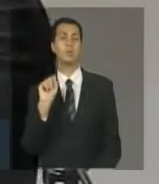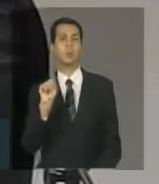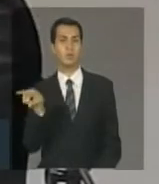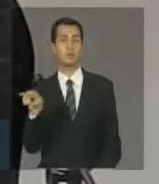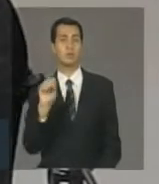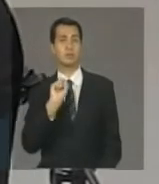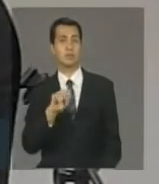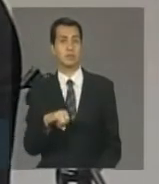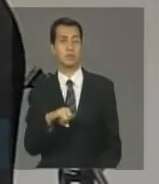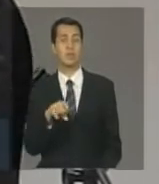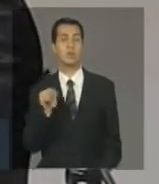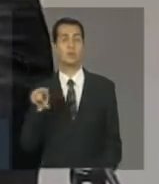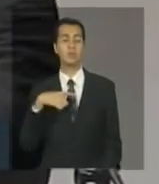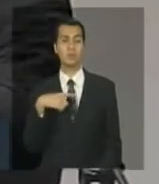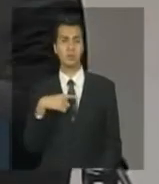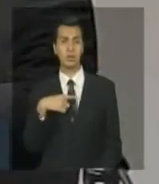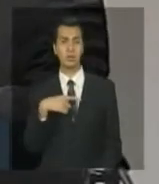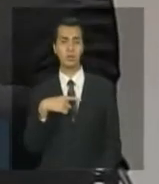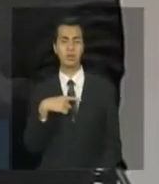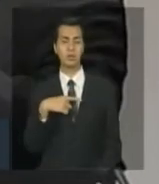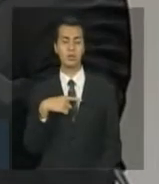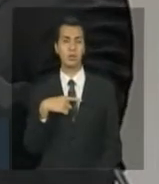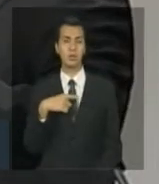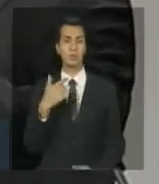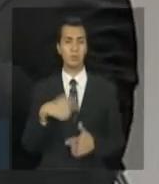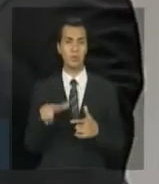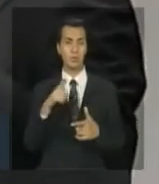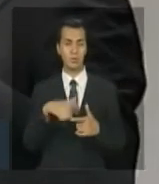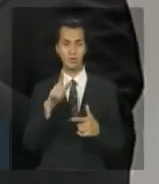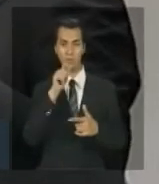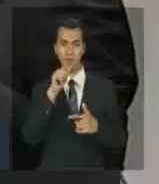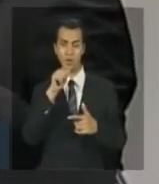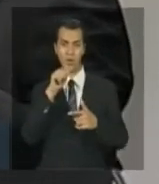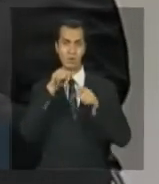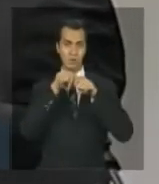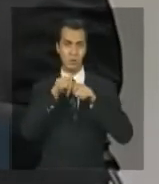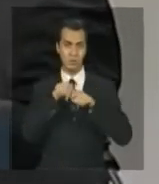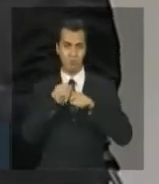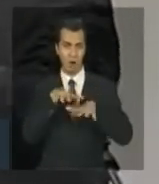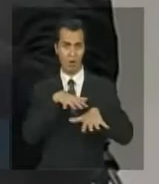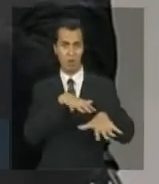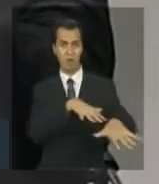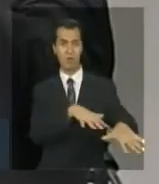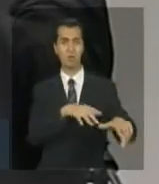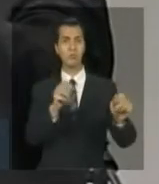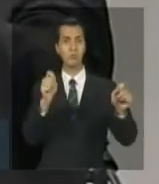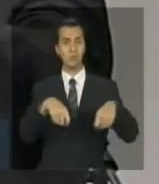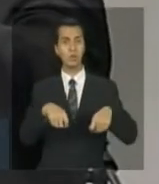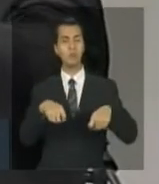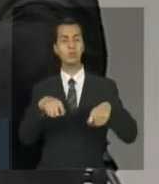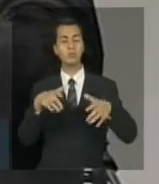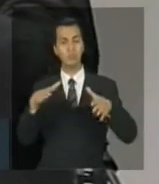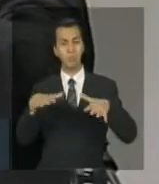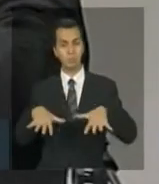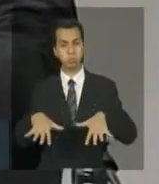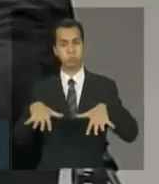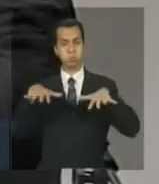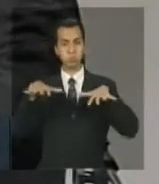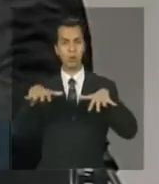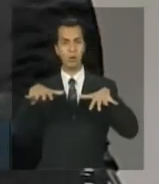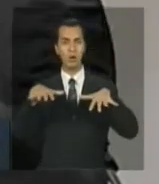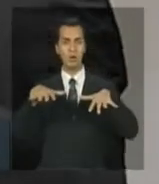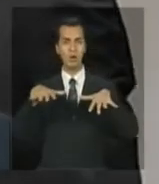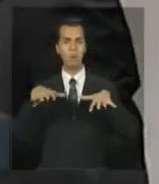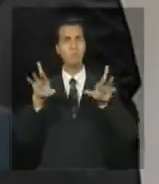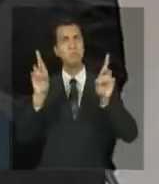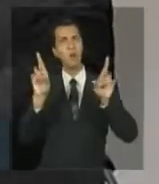recorrentemente você tem a problemas imunização que você possa construir essas barragens com volume de espera determinado para